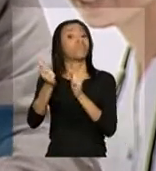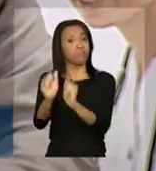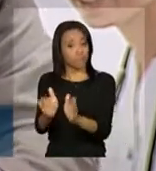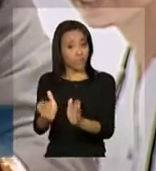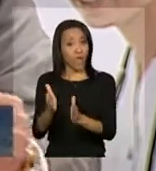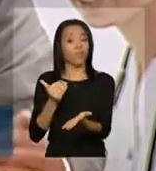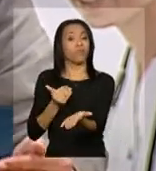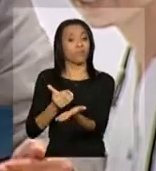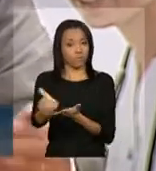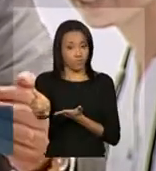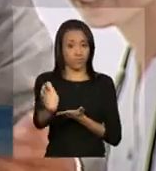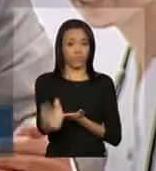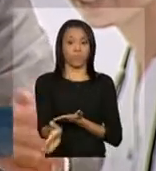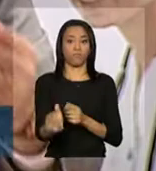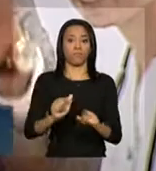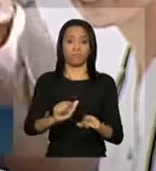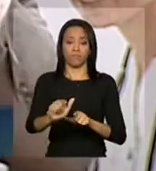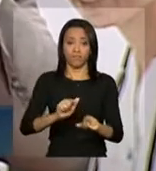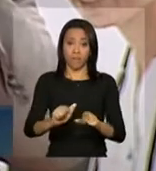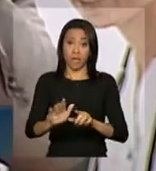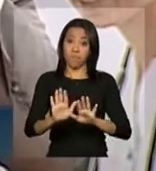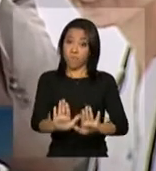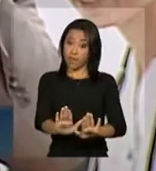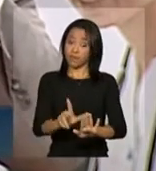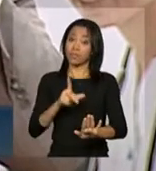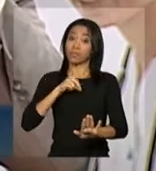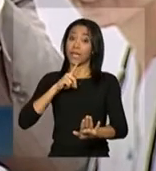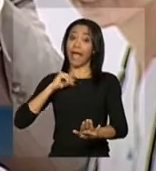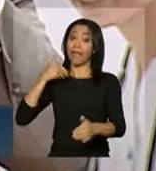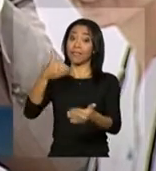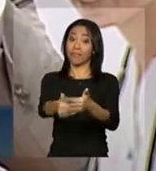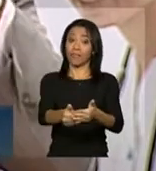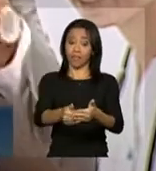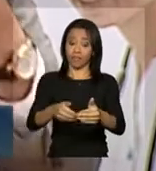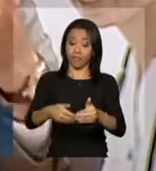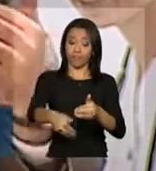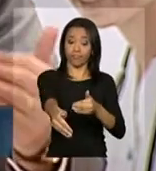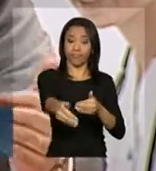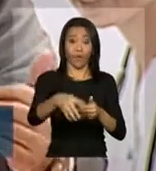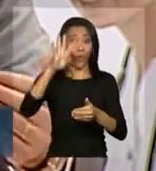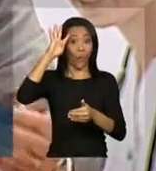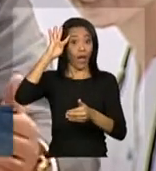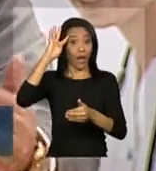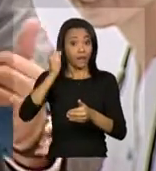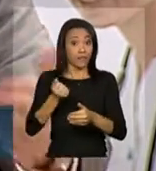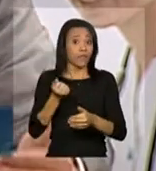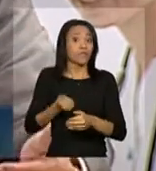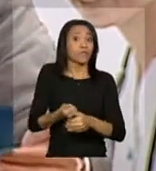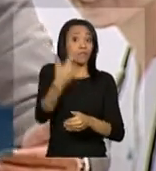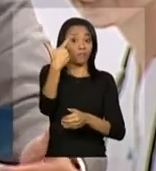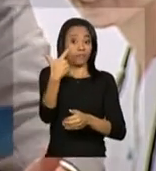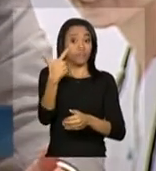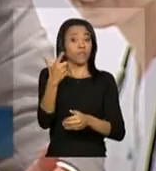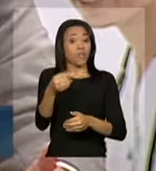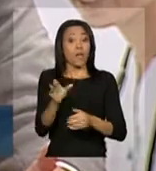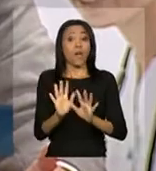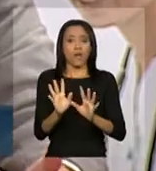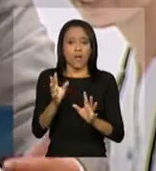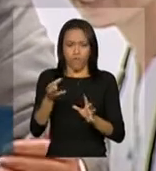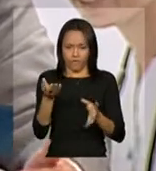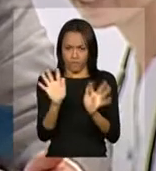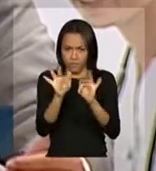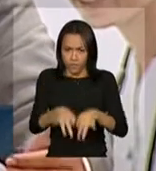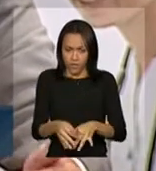essa escolha porém eles terão até a quarta-feira meia-noite para atualizar e finalizar o seu